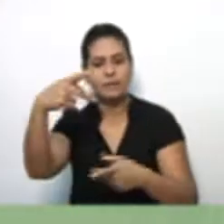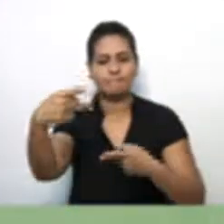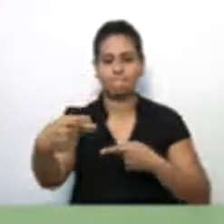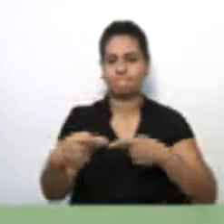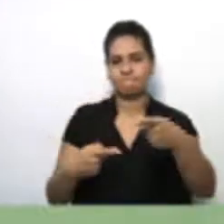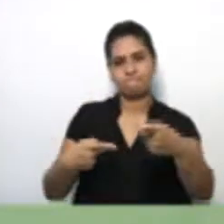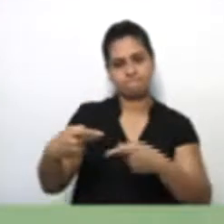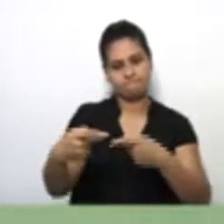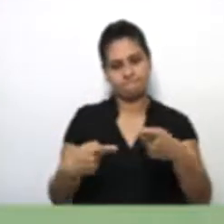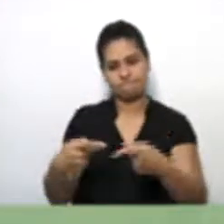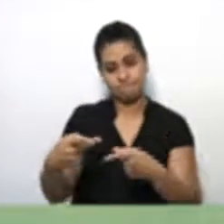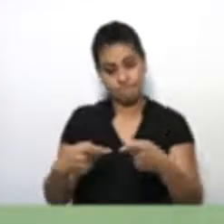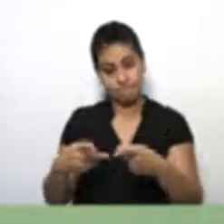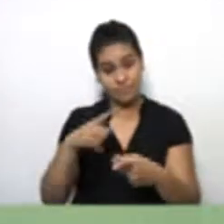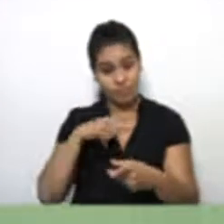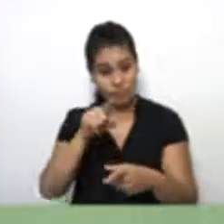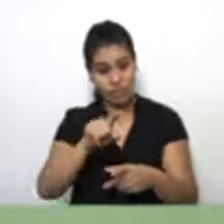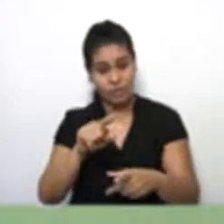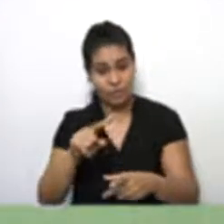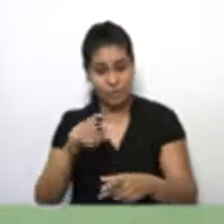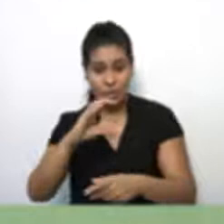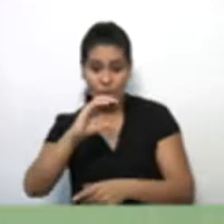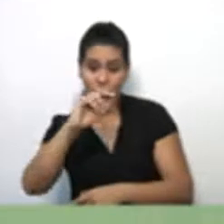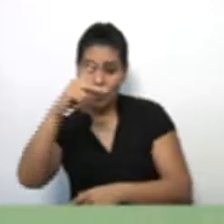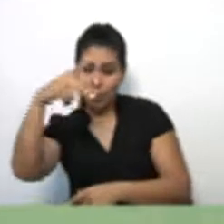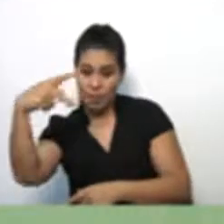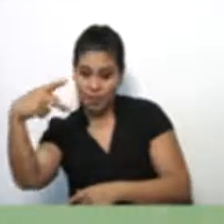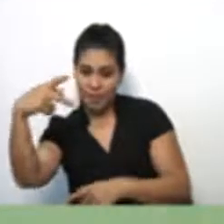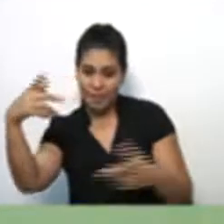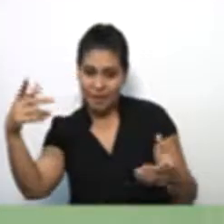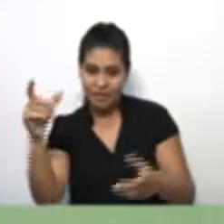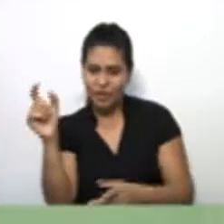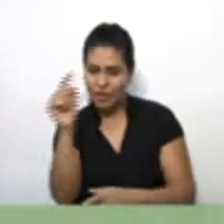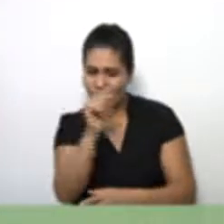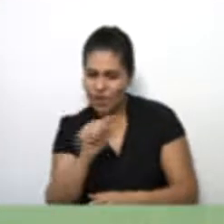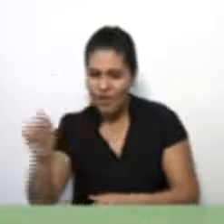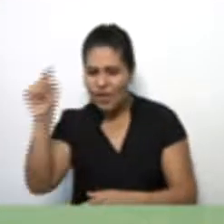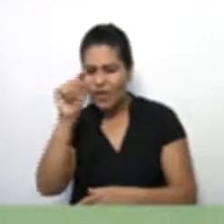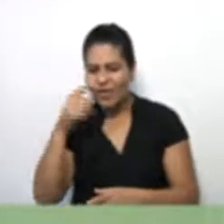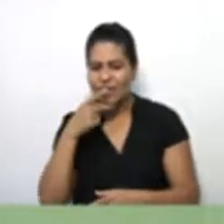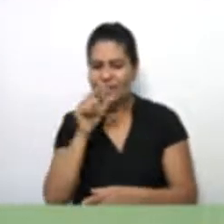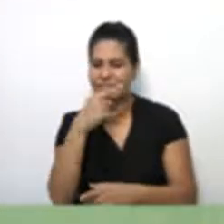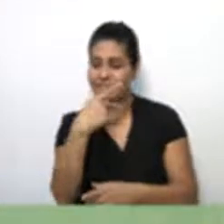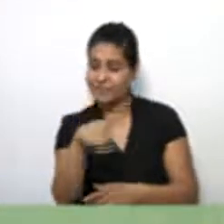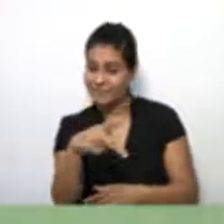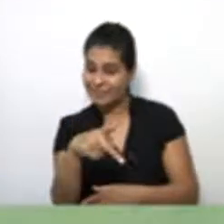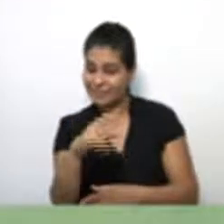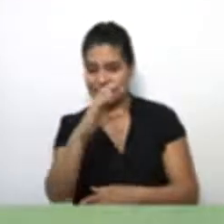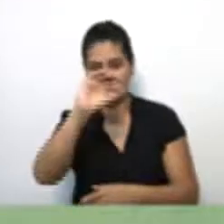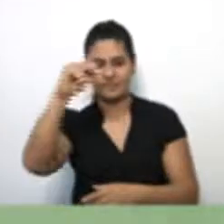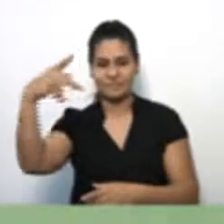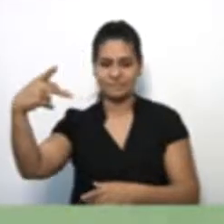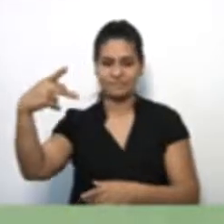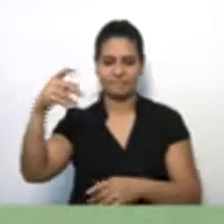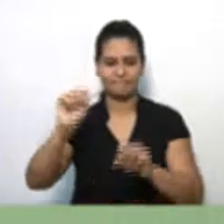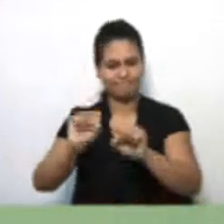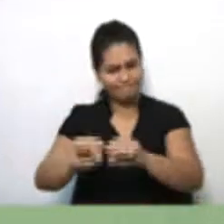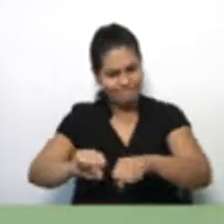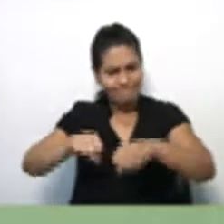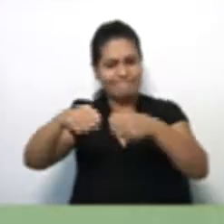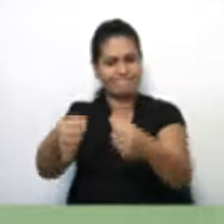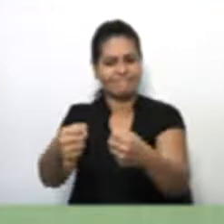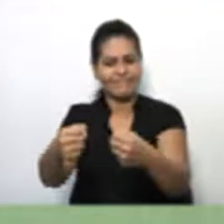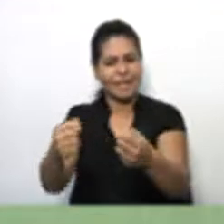planejado de esforço. Olha só você aqui, ó. Olha só você aqui, ó. Cooperativo. Esforço